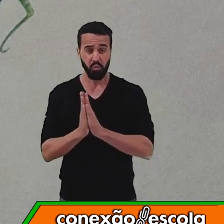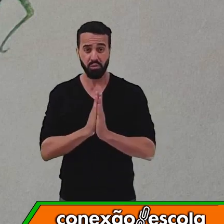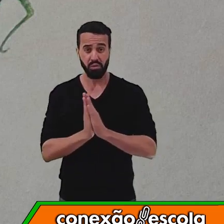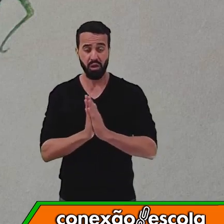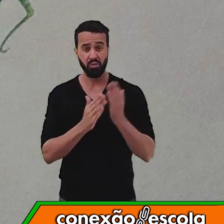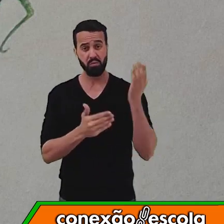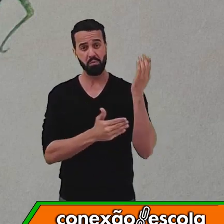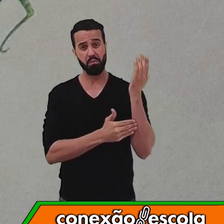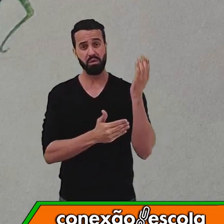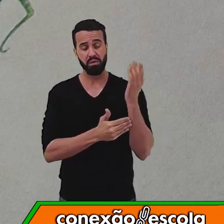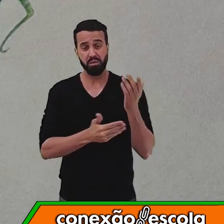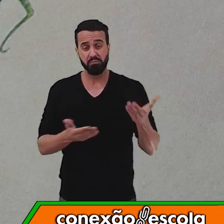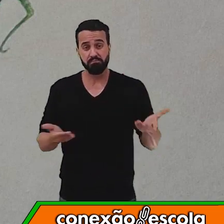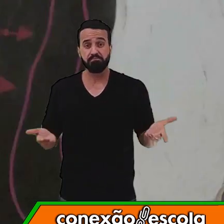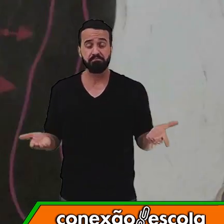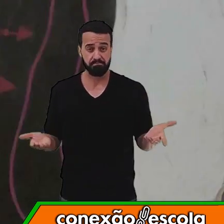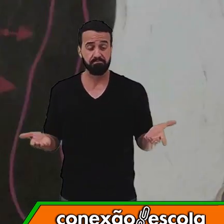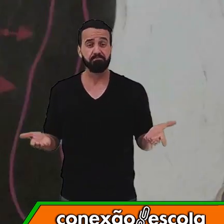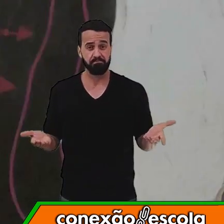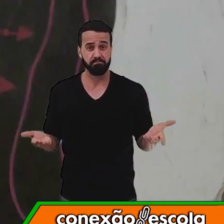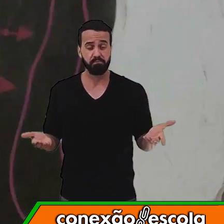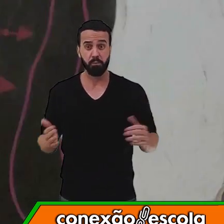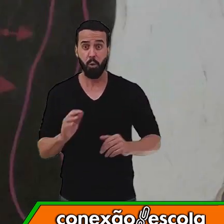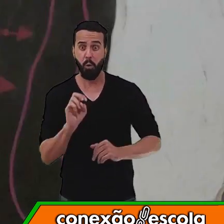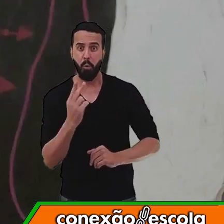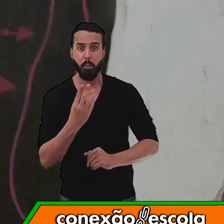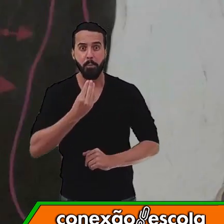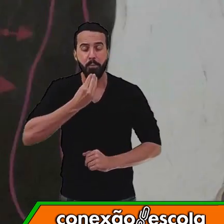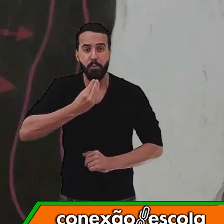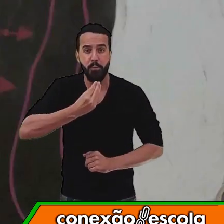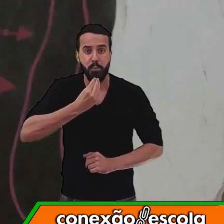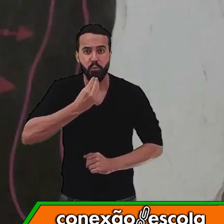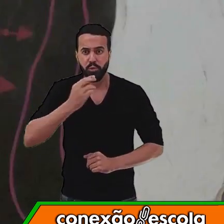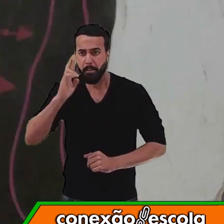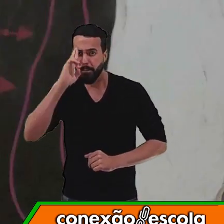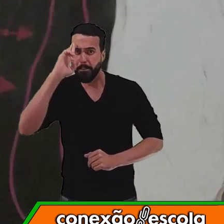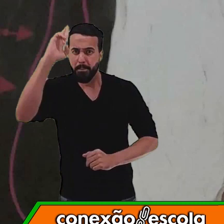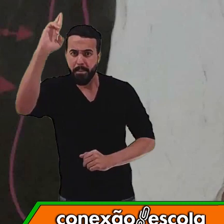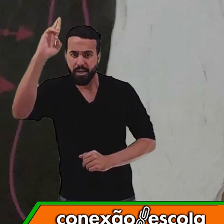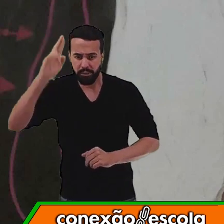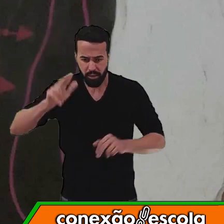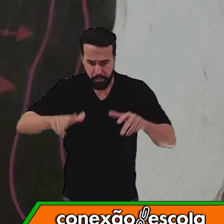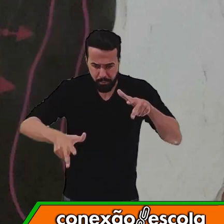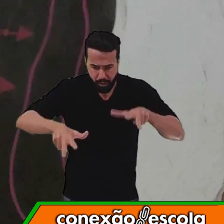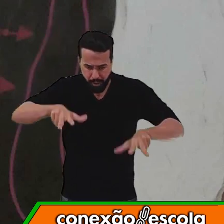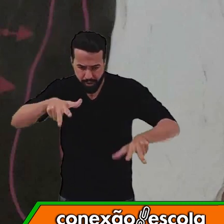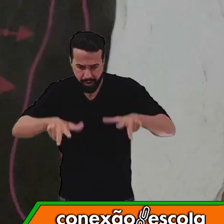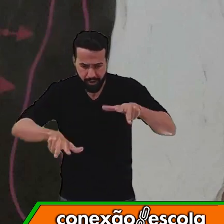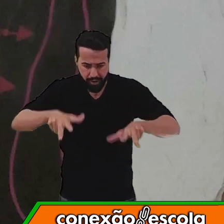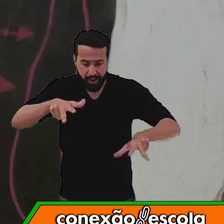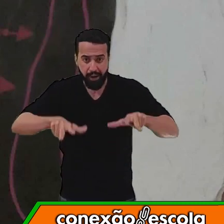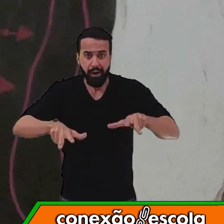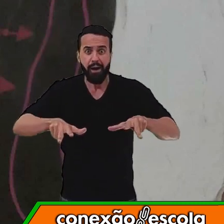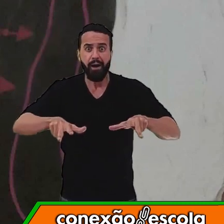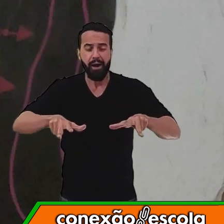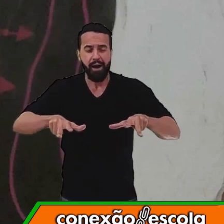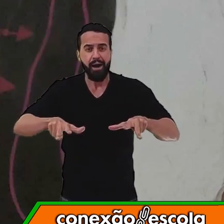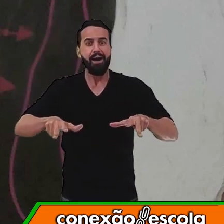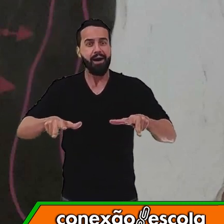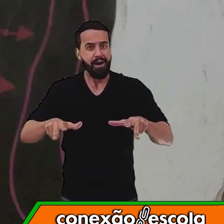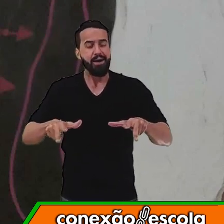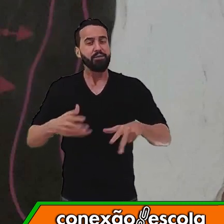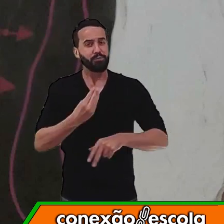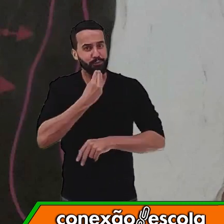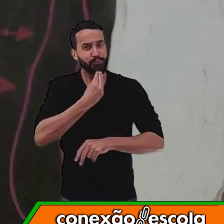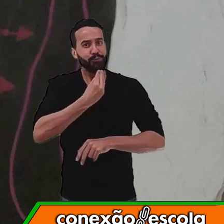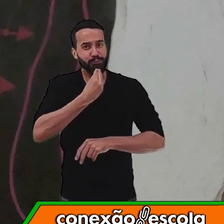boneco de madeira. Ou poderia ser um mestre de marionetes? Se fosse